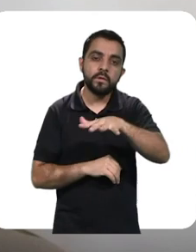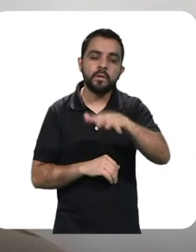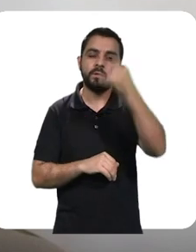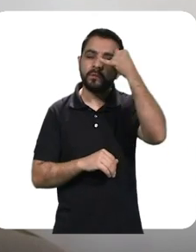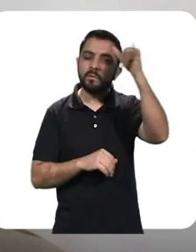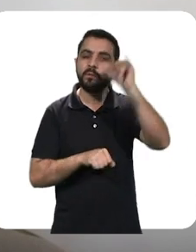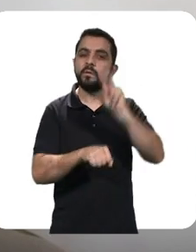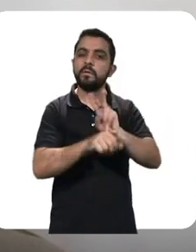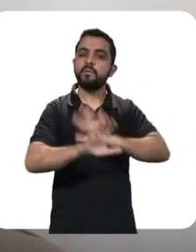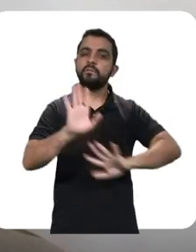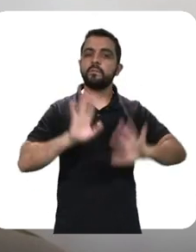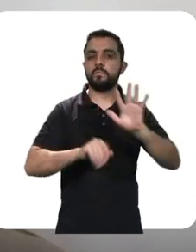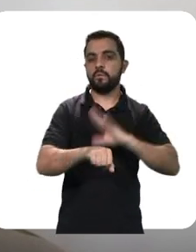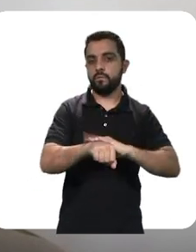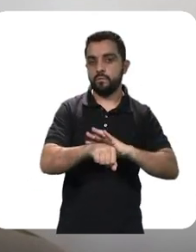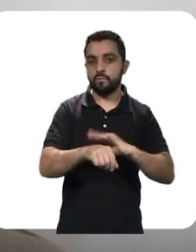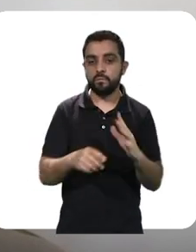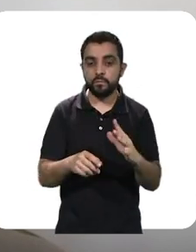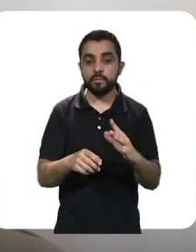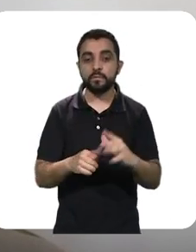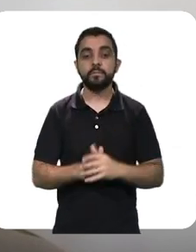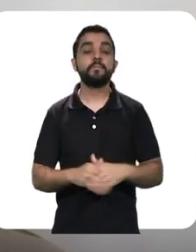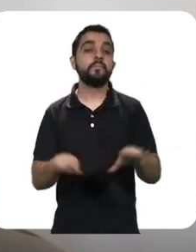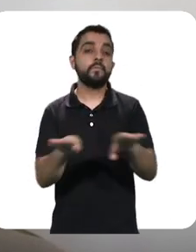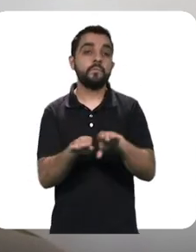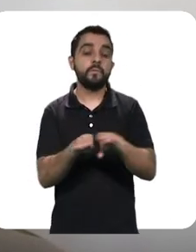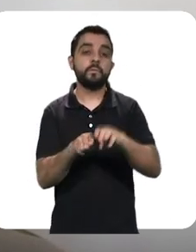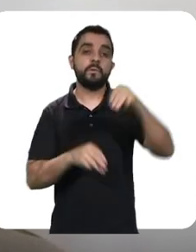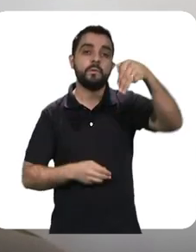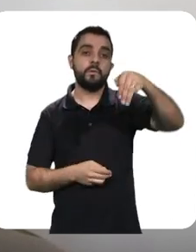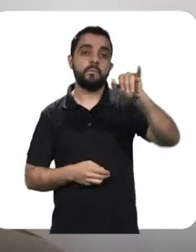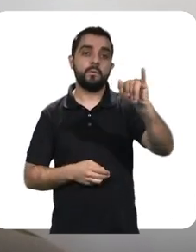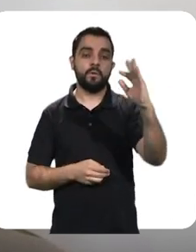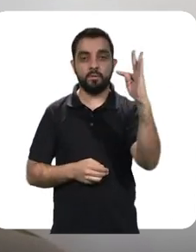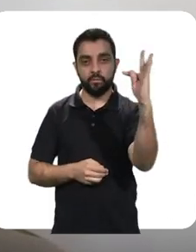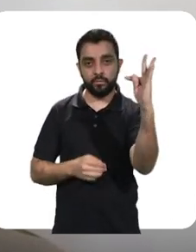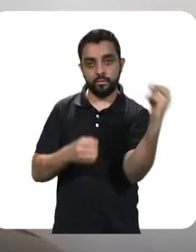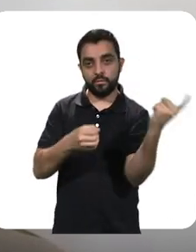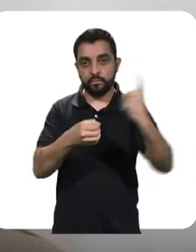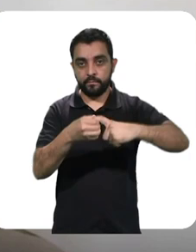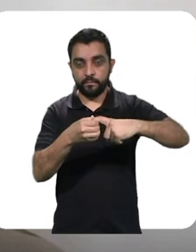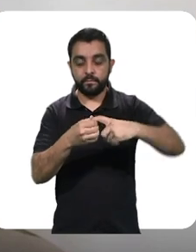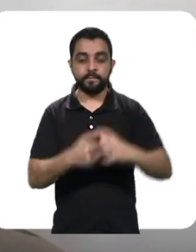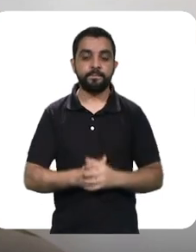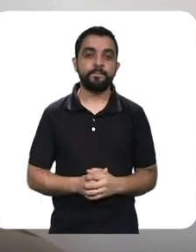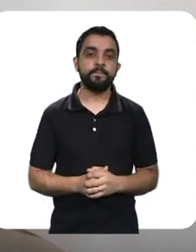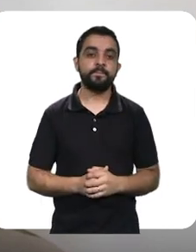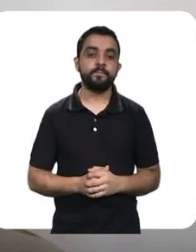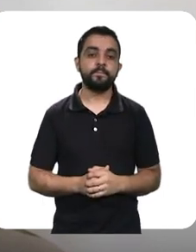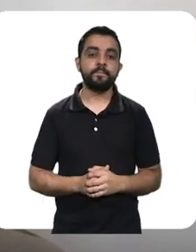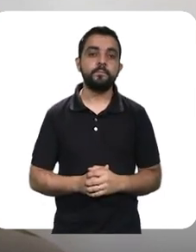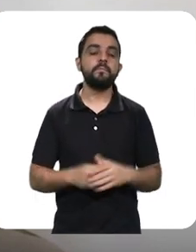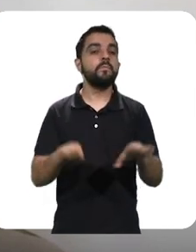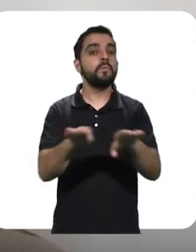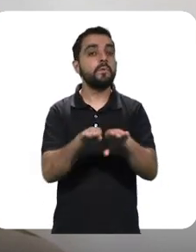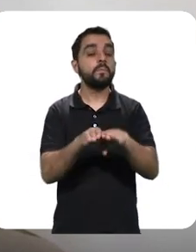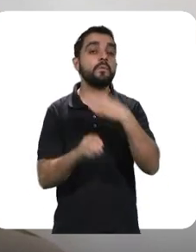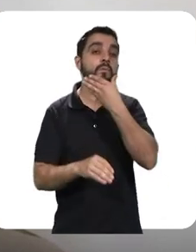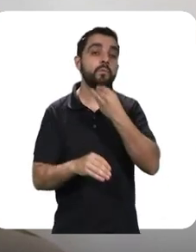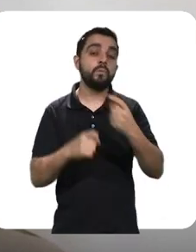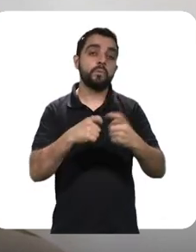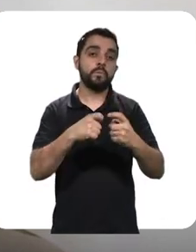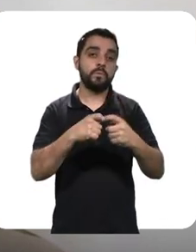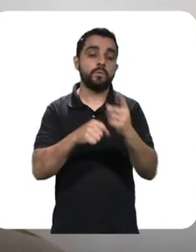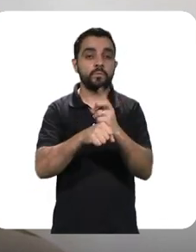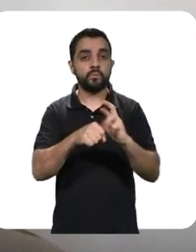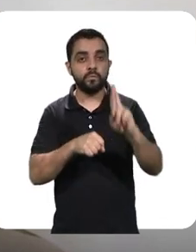em epidemiologia e medicina preventiva e pesquisadora visitante no Instituto de Engenharia Médica e Ciência no MIT.